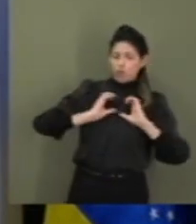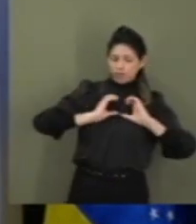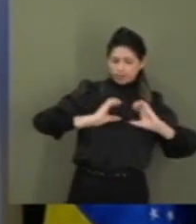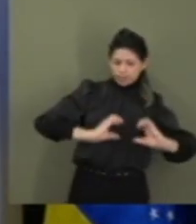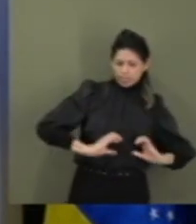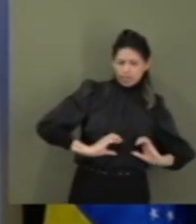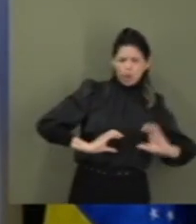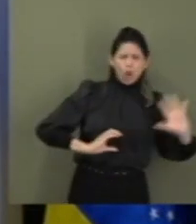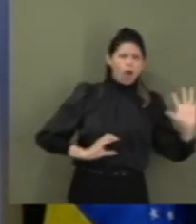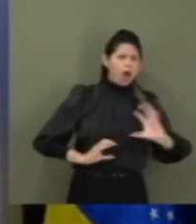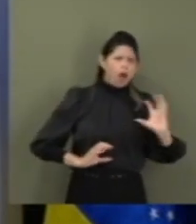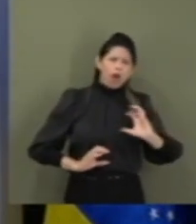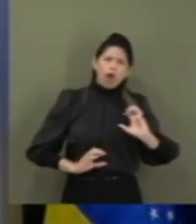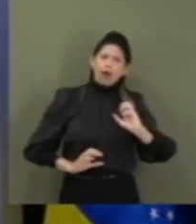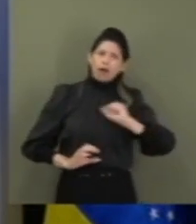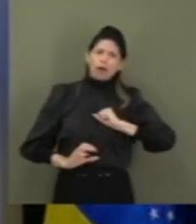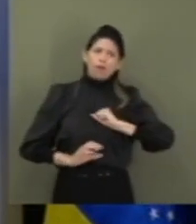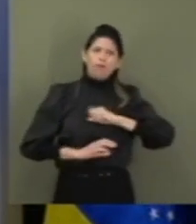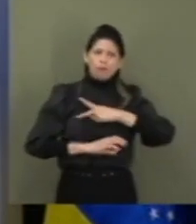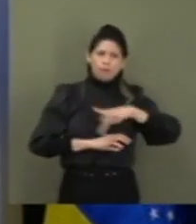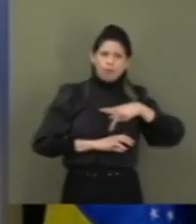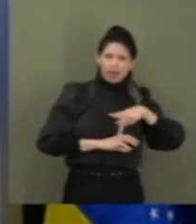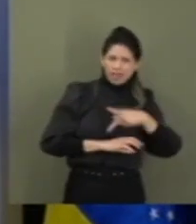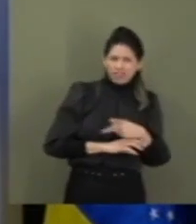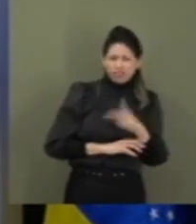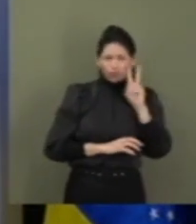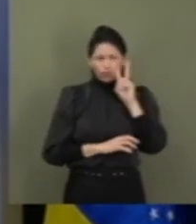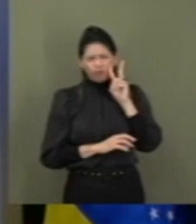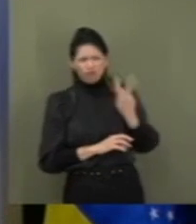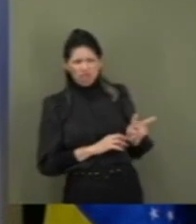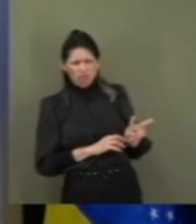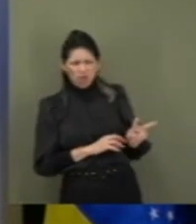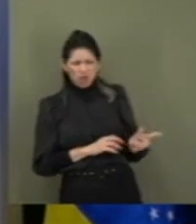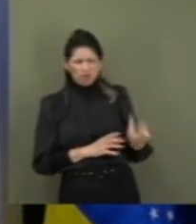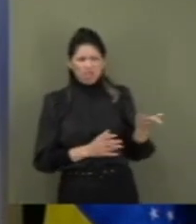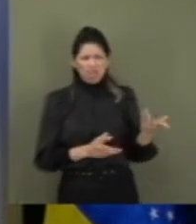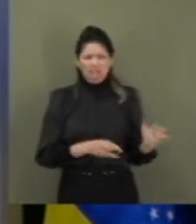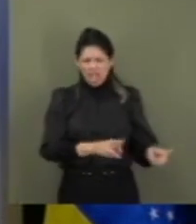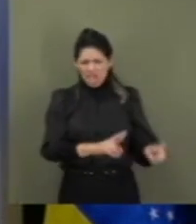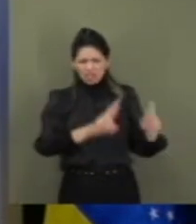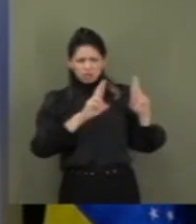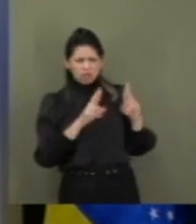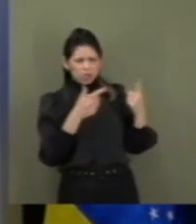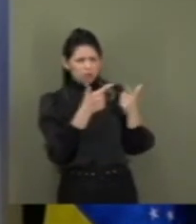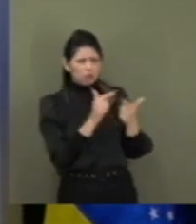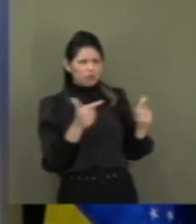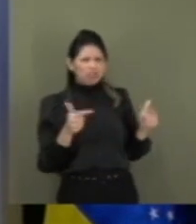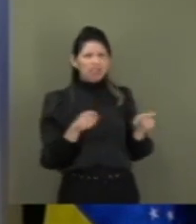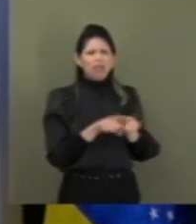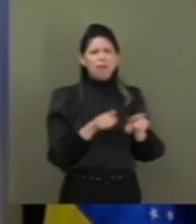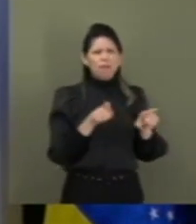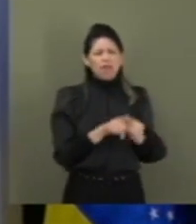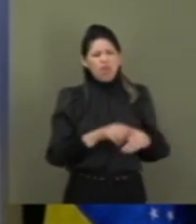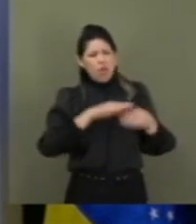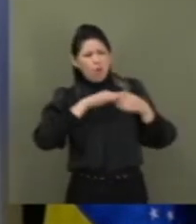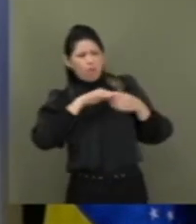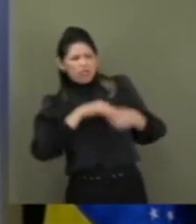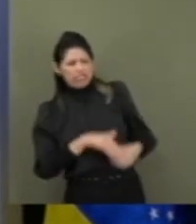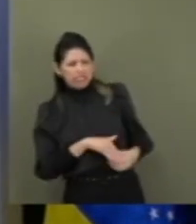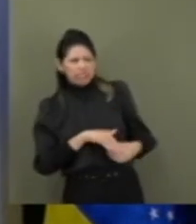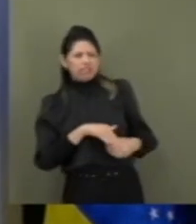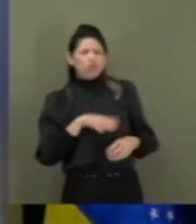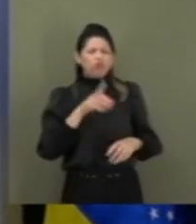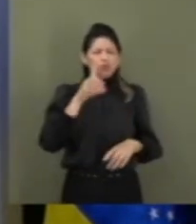ver triunfar tanta maldade, tanto desrespeito, tanta humilhação, como, por exemplo, a gente está vendo todo